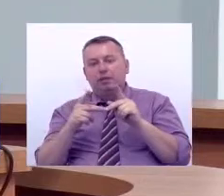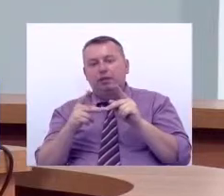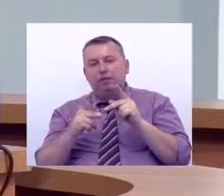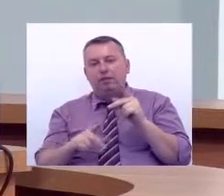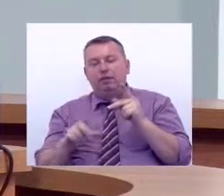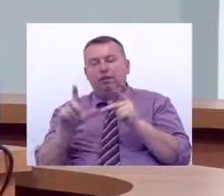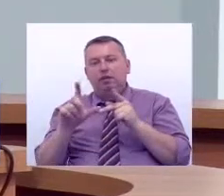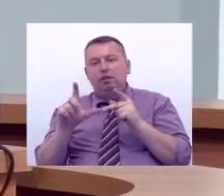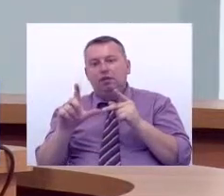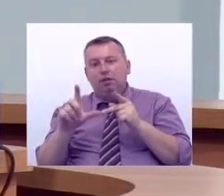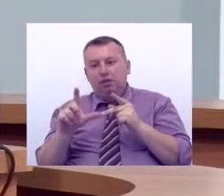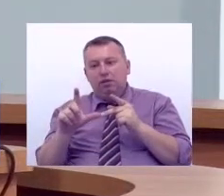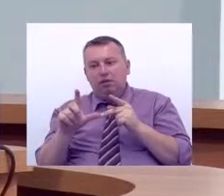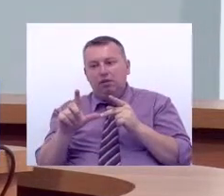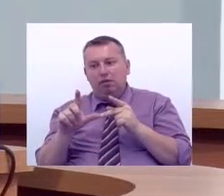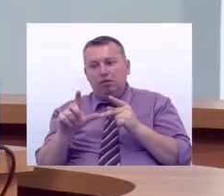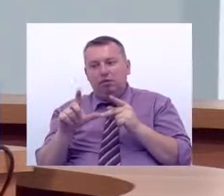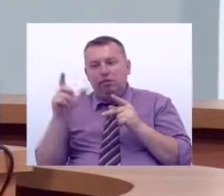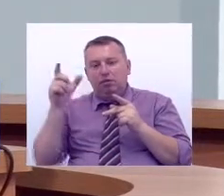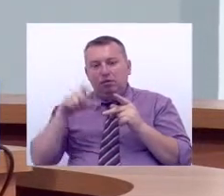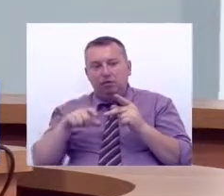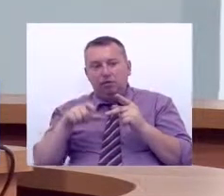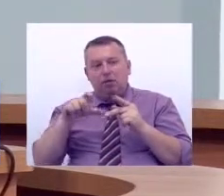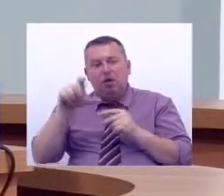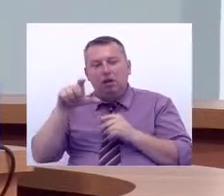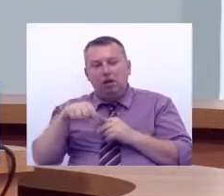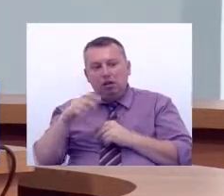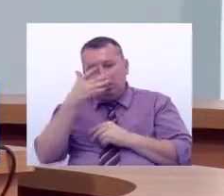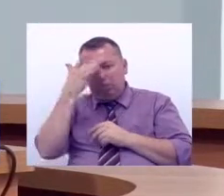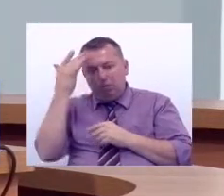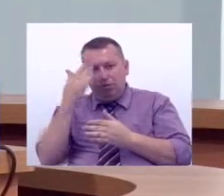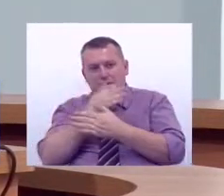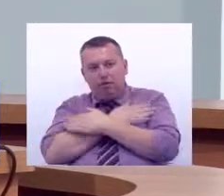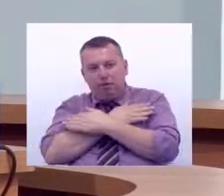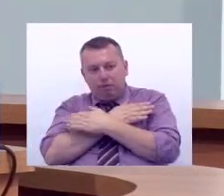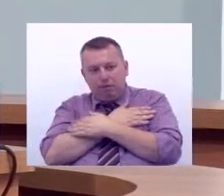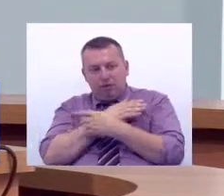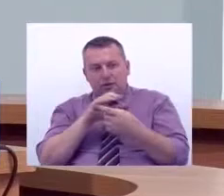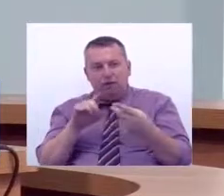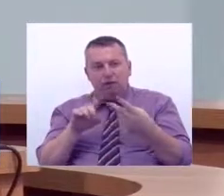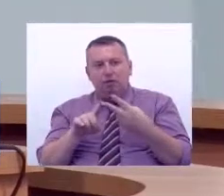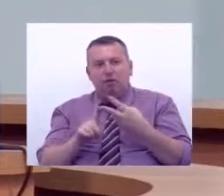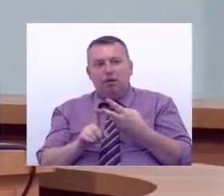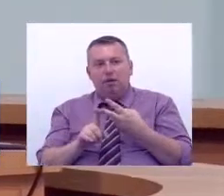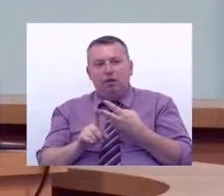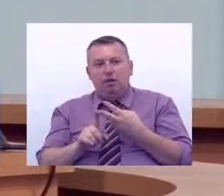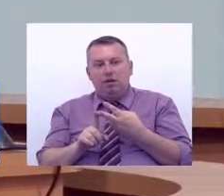para cartão de bilhete para cidadãos desempregados.